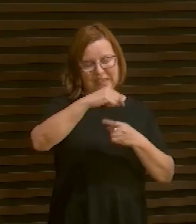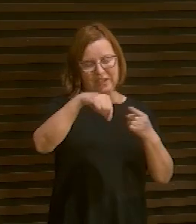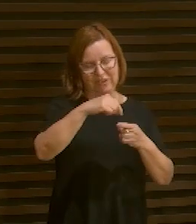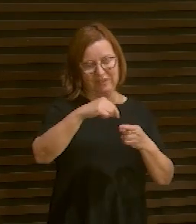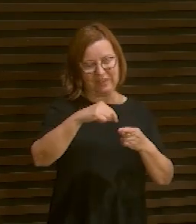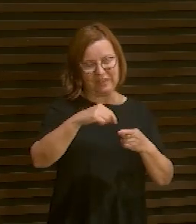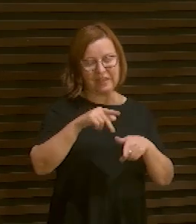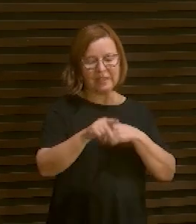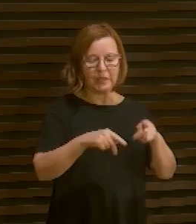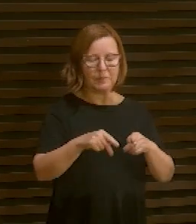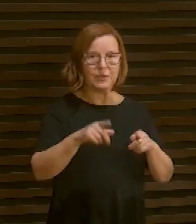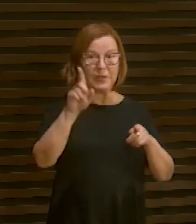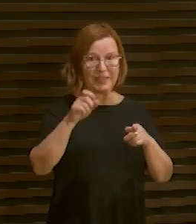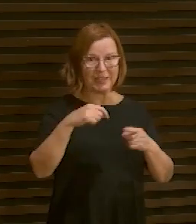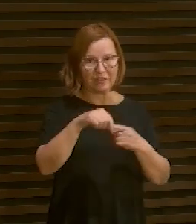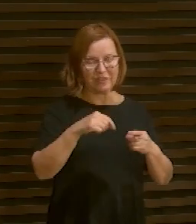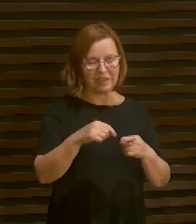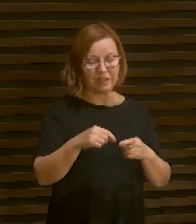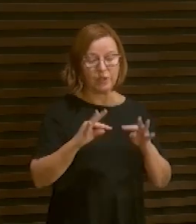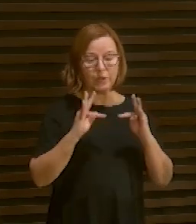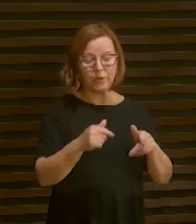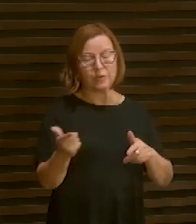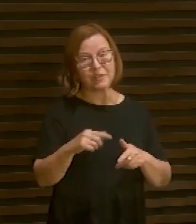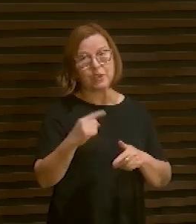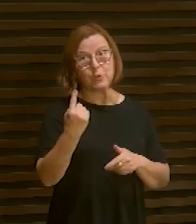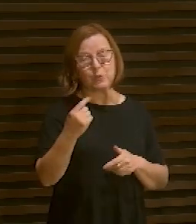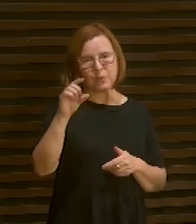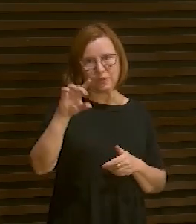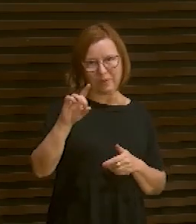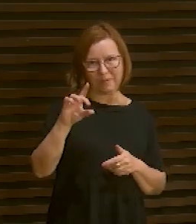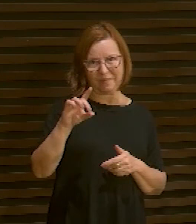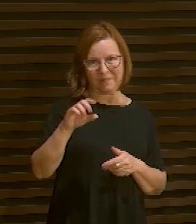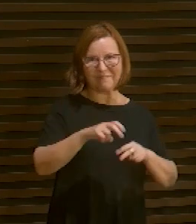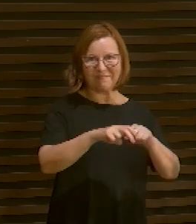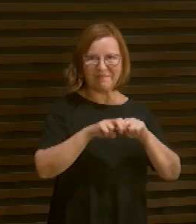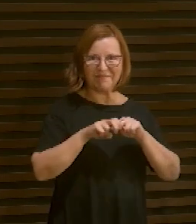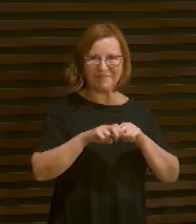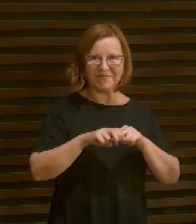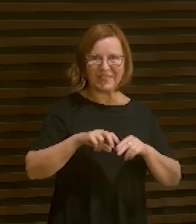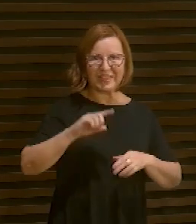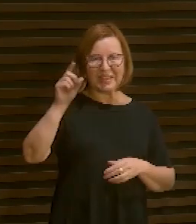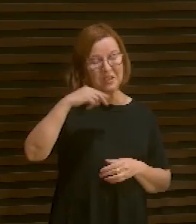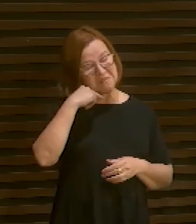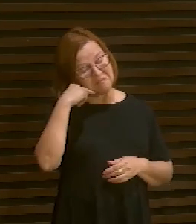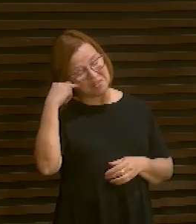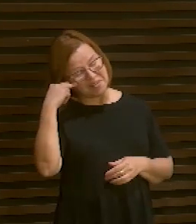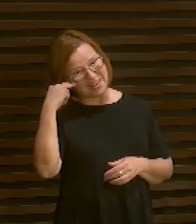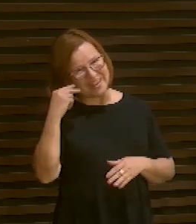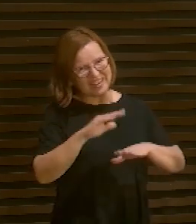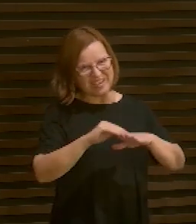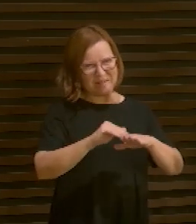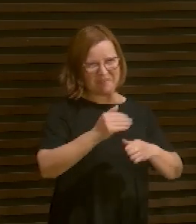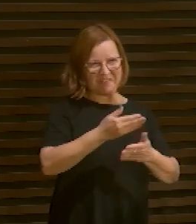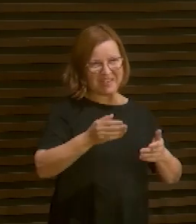todos vêm de um só. Por isso é que ele não se envergonha de lhes chamar